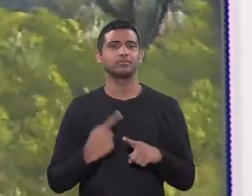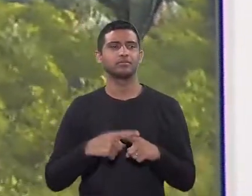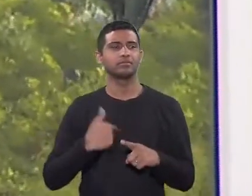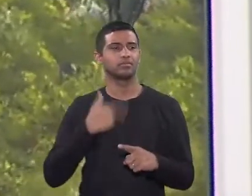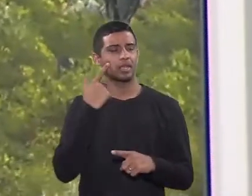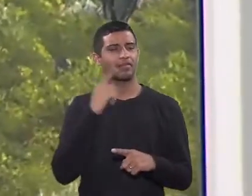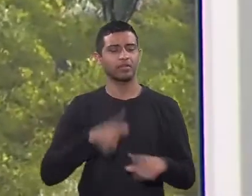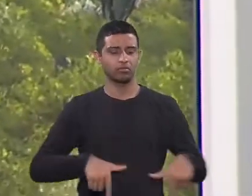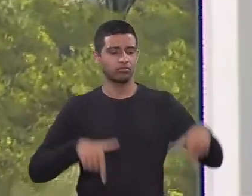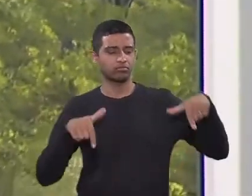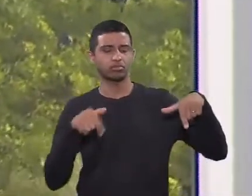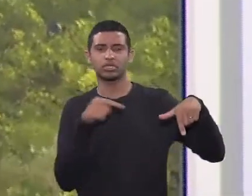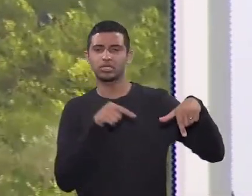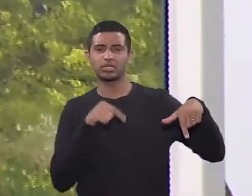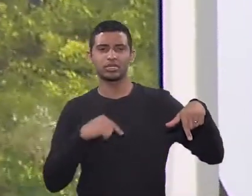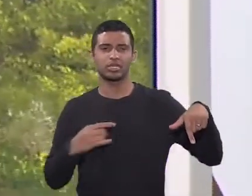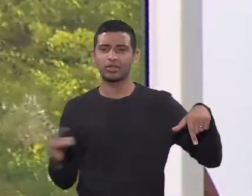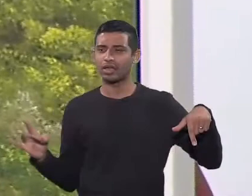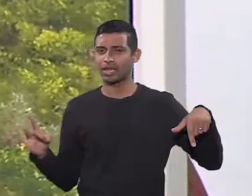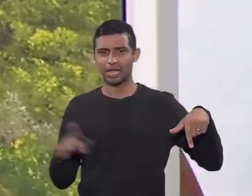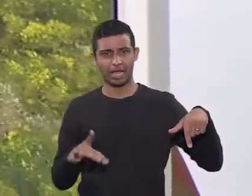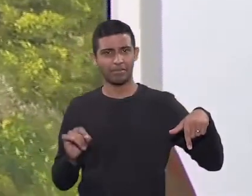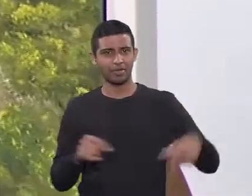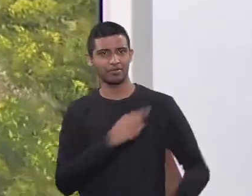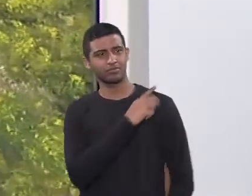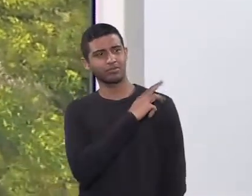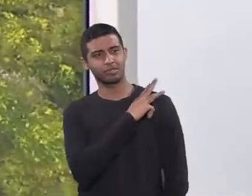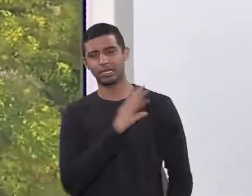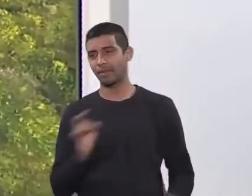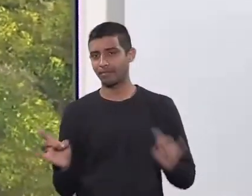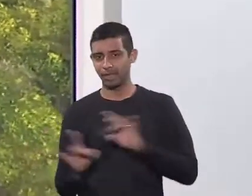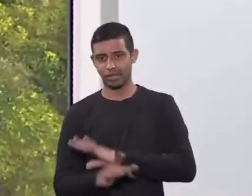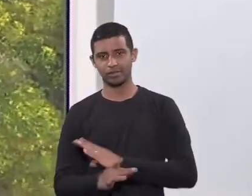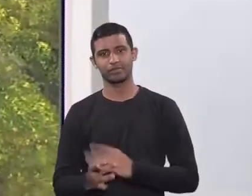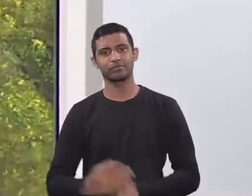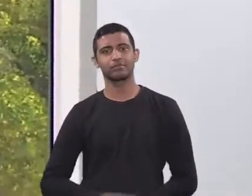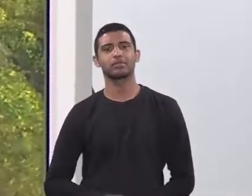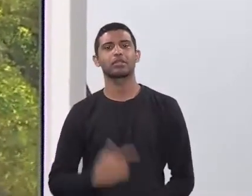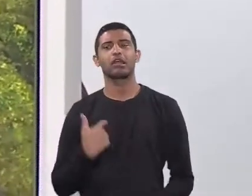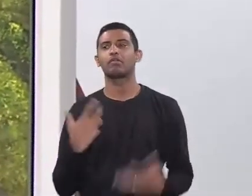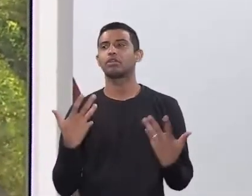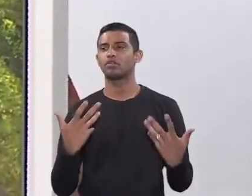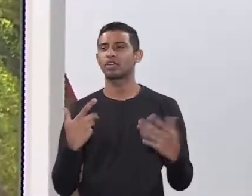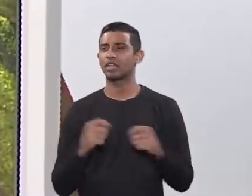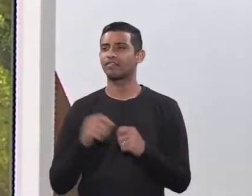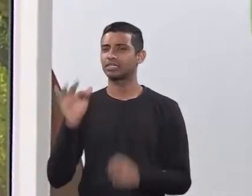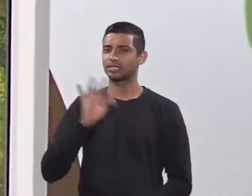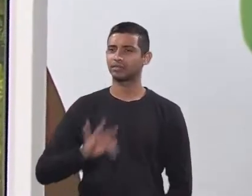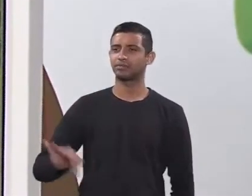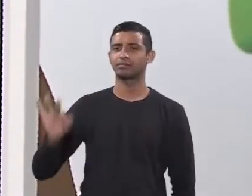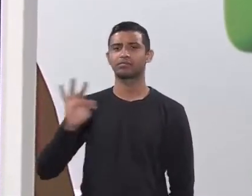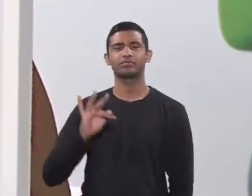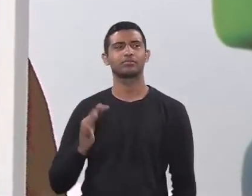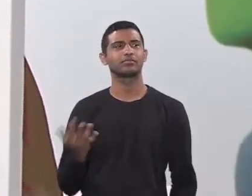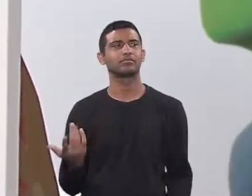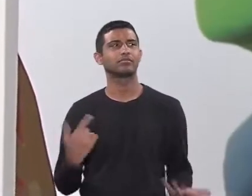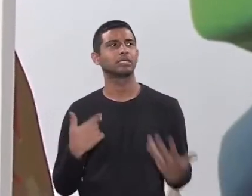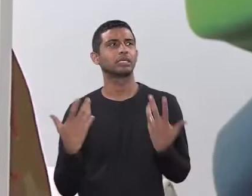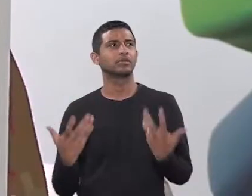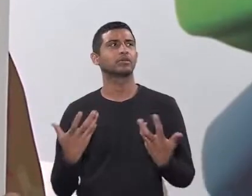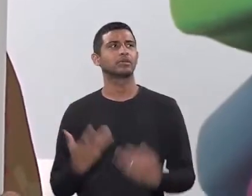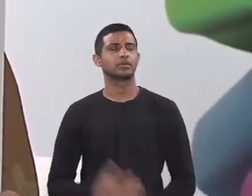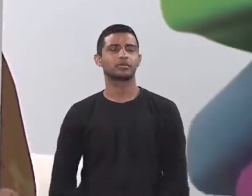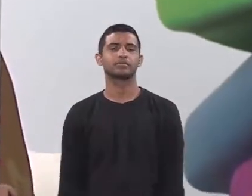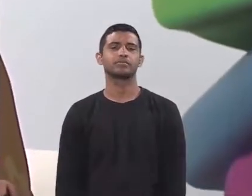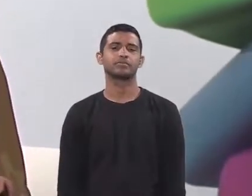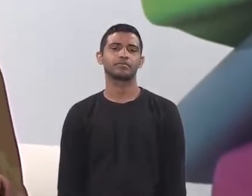esse quadro, eu tinha acabado de terminar os estudos, e então eu queria fazer a minha faculdade, queria...